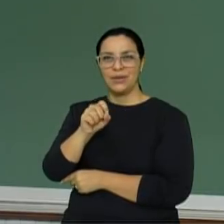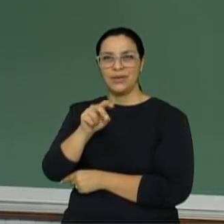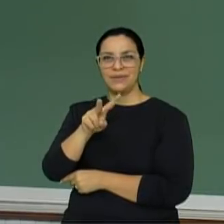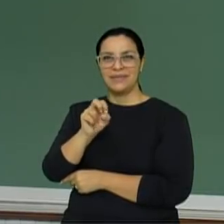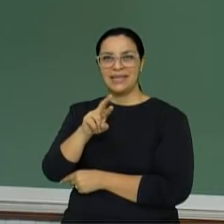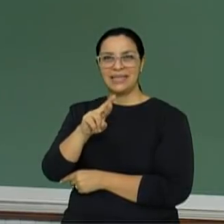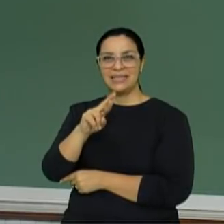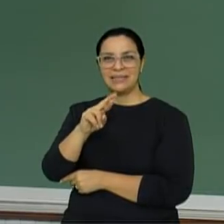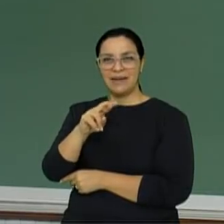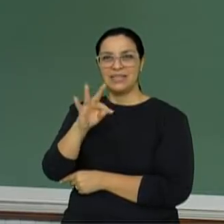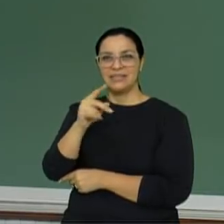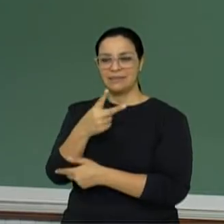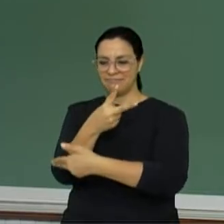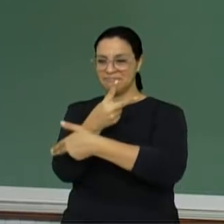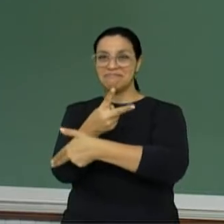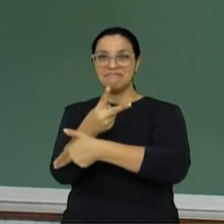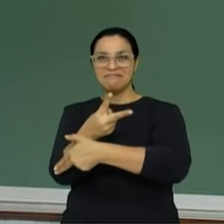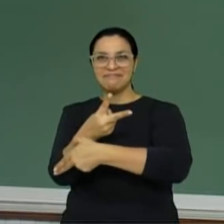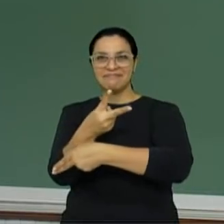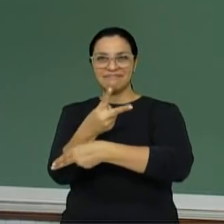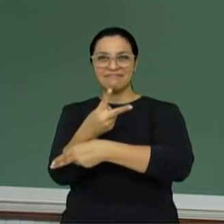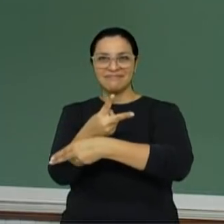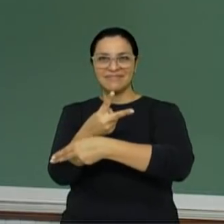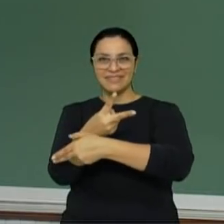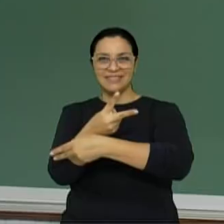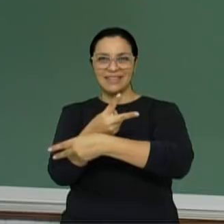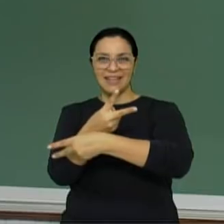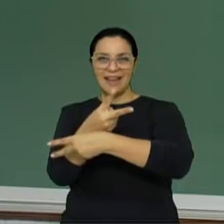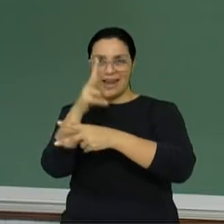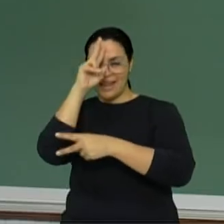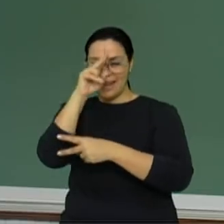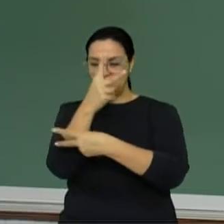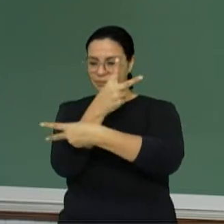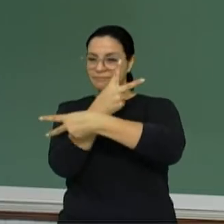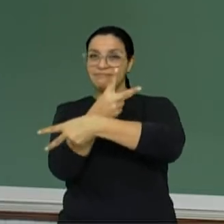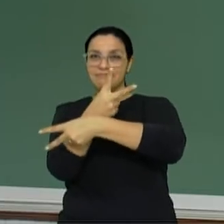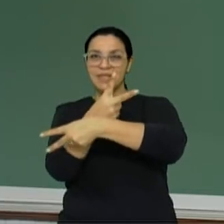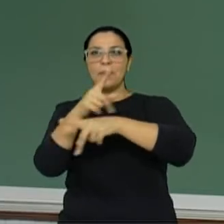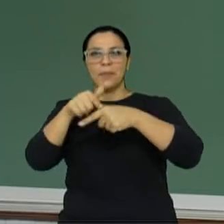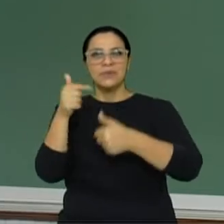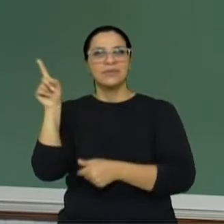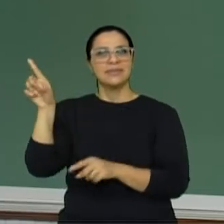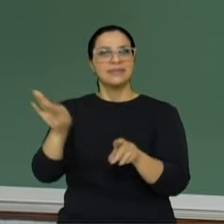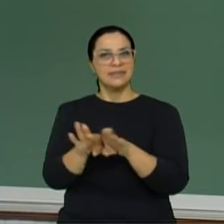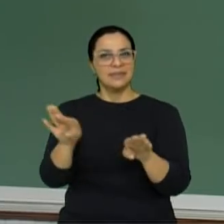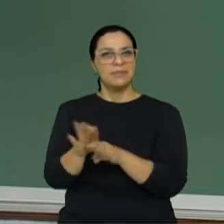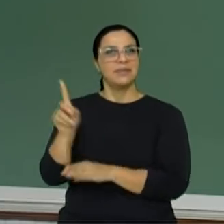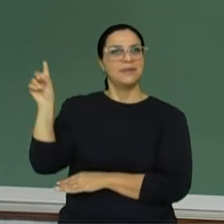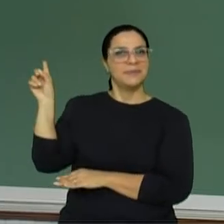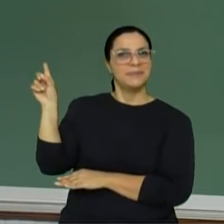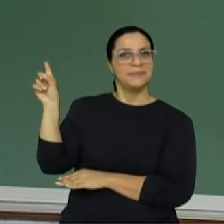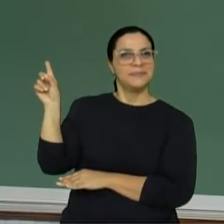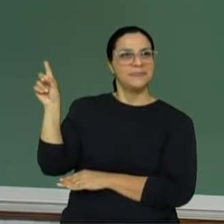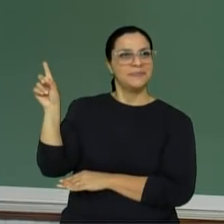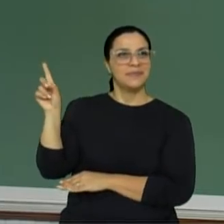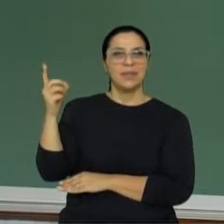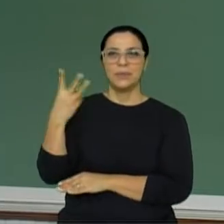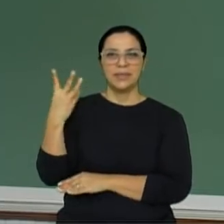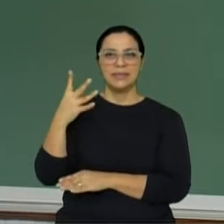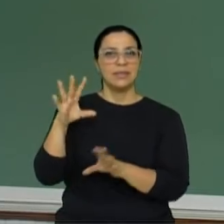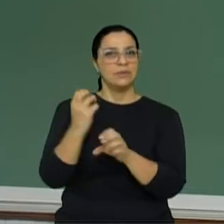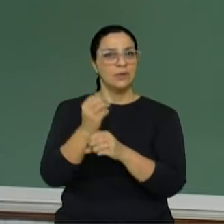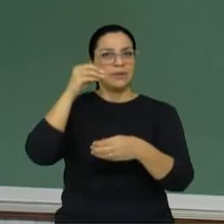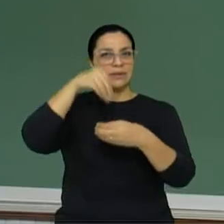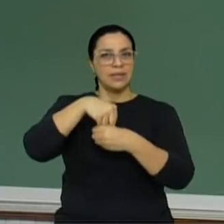congruentes, tá? Então esse ângulo é o mesmo desse, aqui é 90, aqui é 90, então com certeza o terceiro ângulo também ali, o terceiro ângulo de cada um